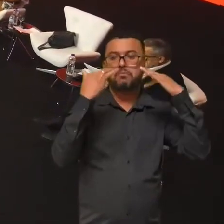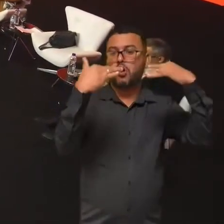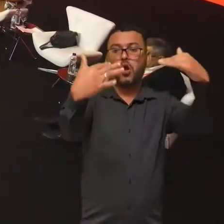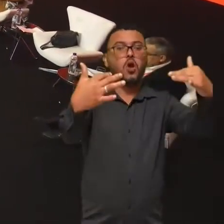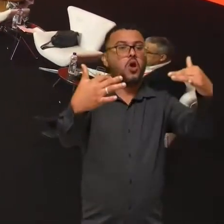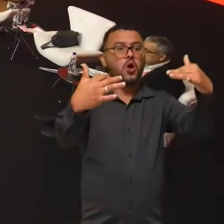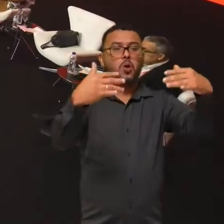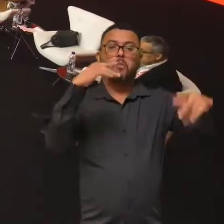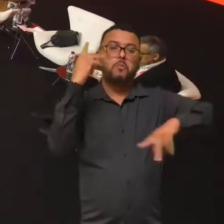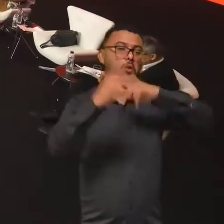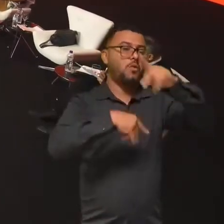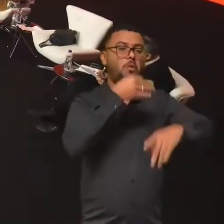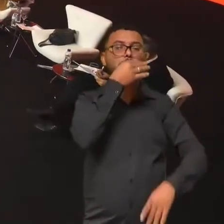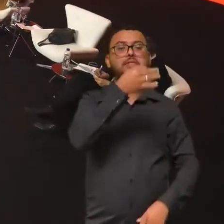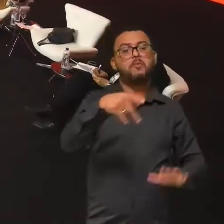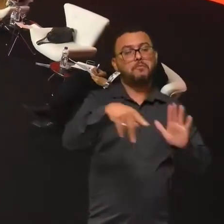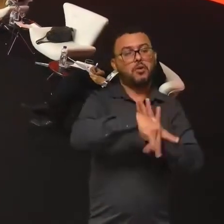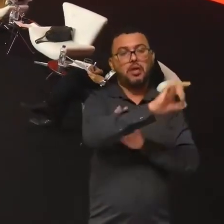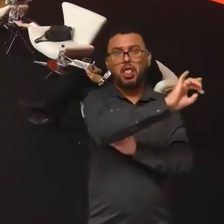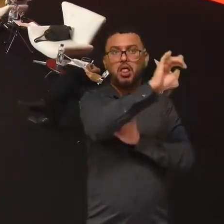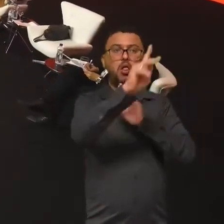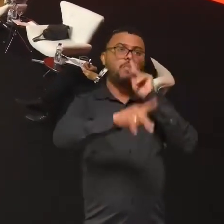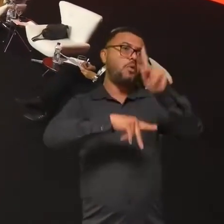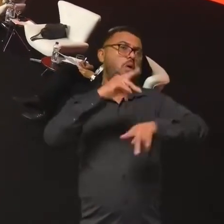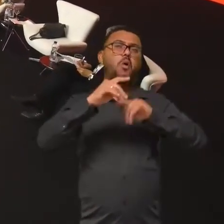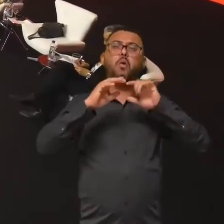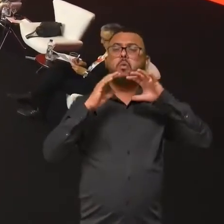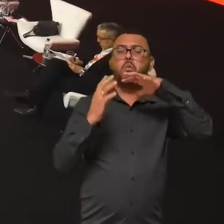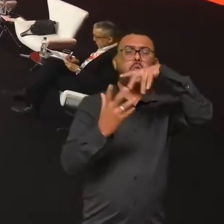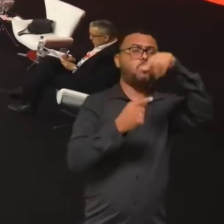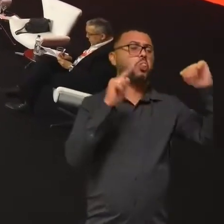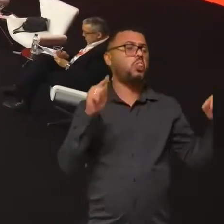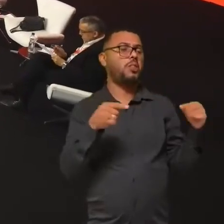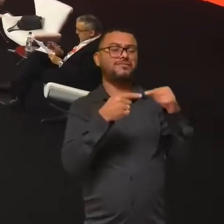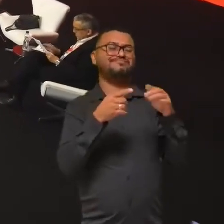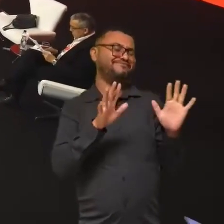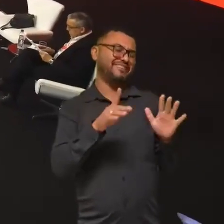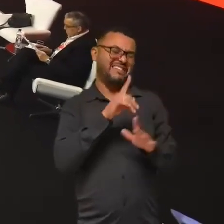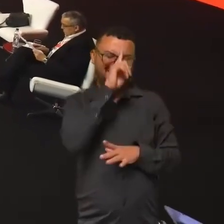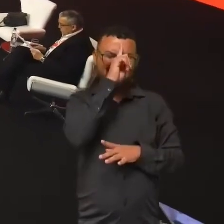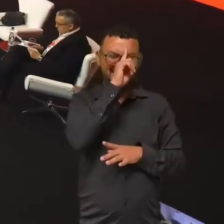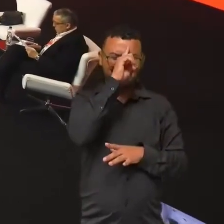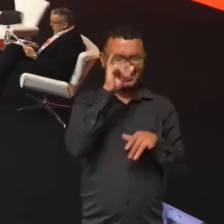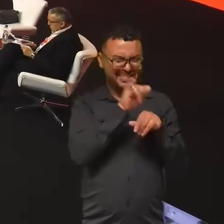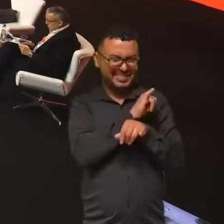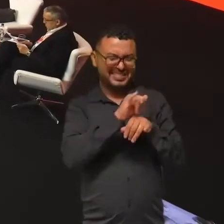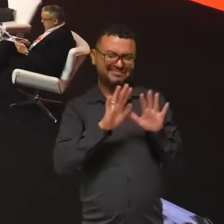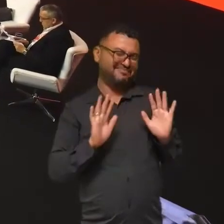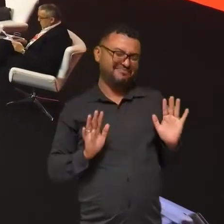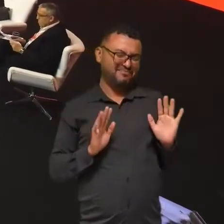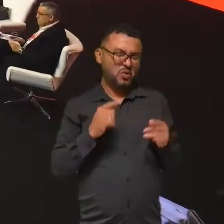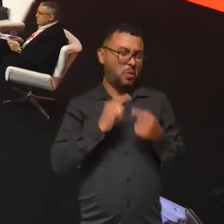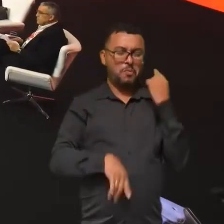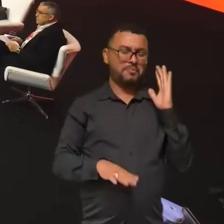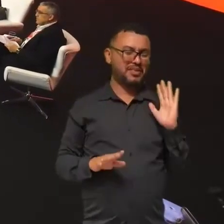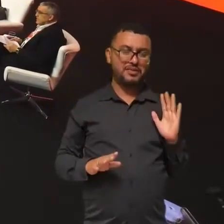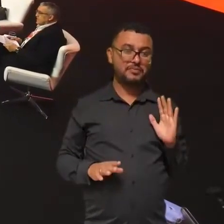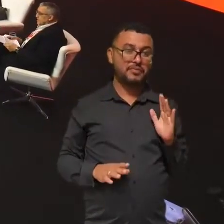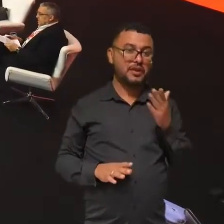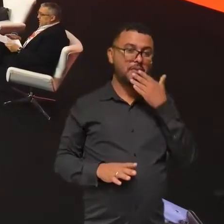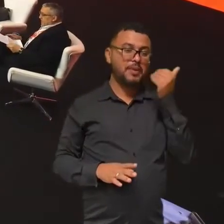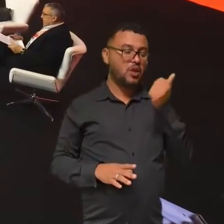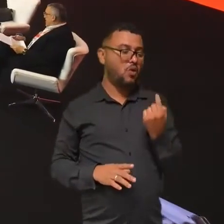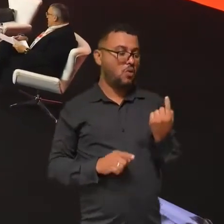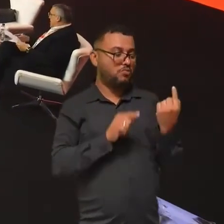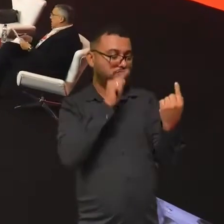pública, para todo mundo. Não existe isso, isso é uma invenção abstrata. A gente fala para um indivíduo, outro